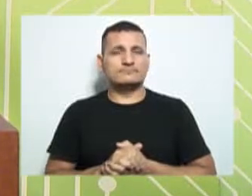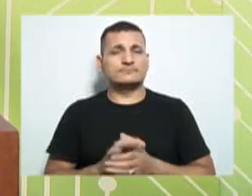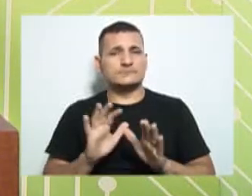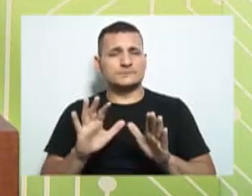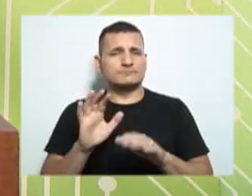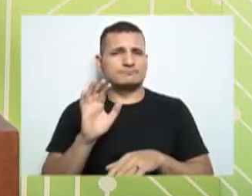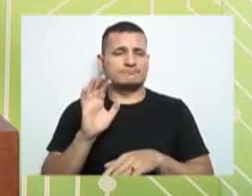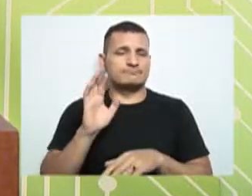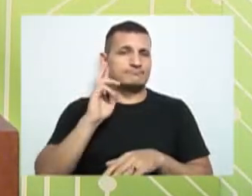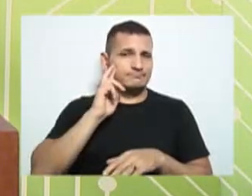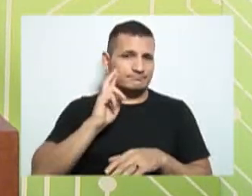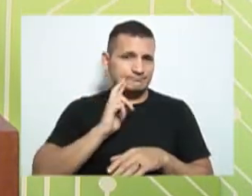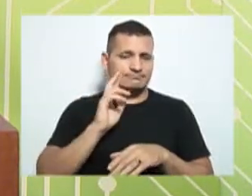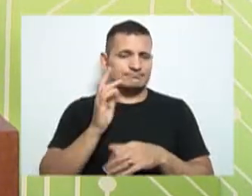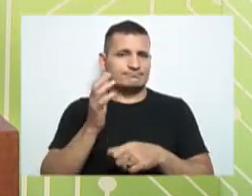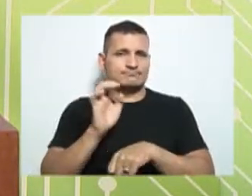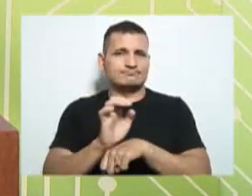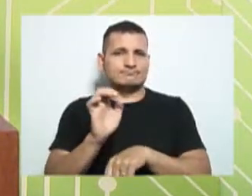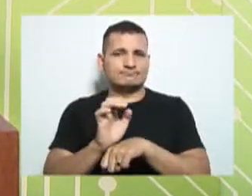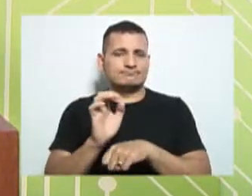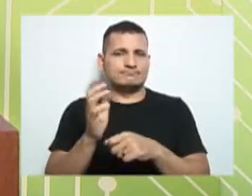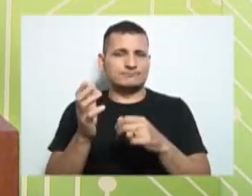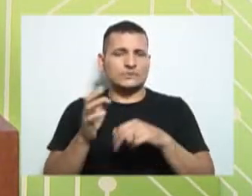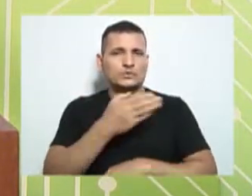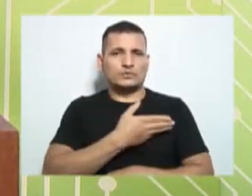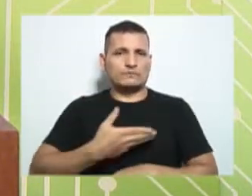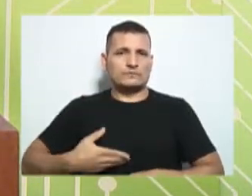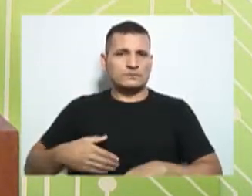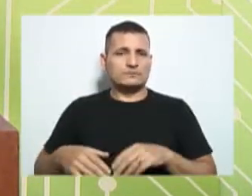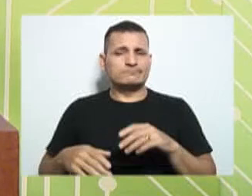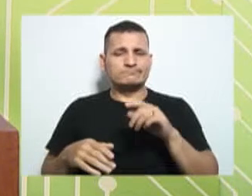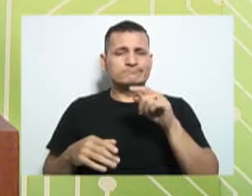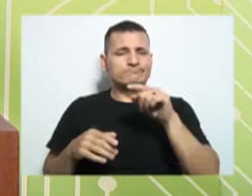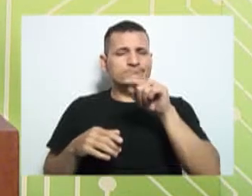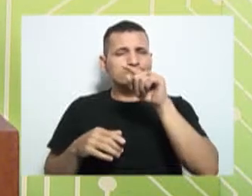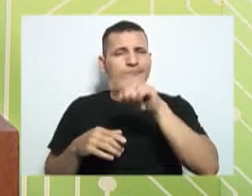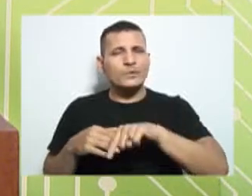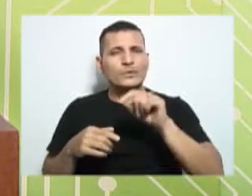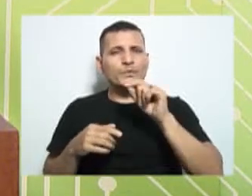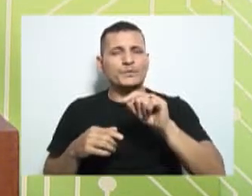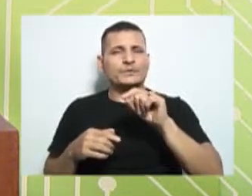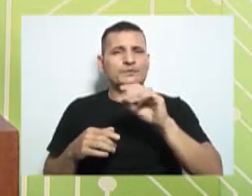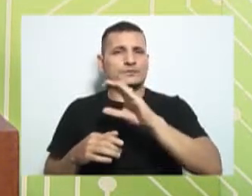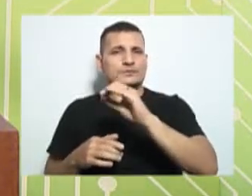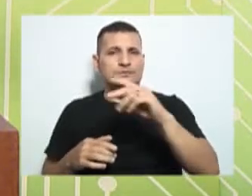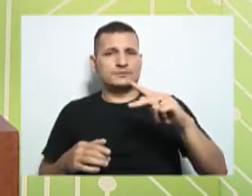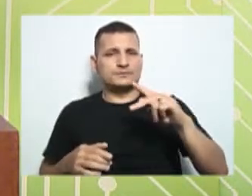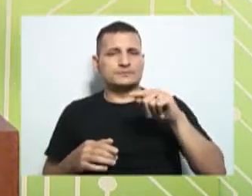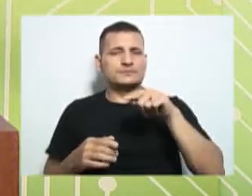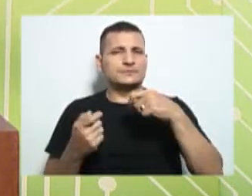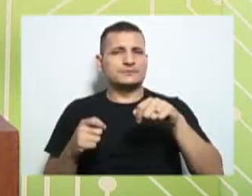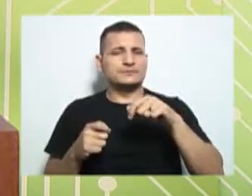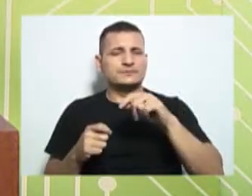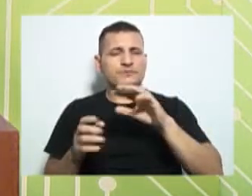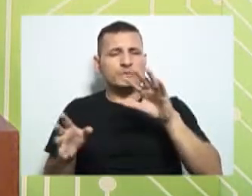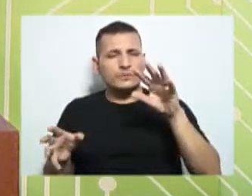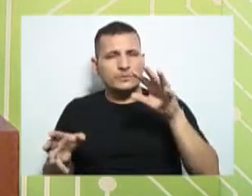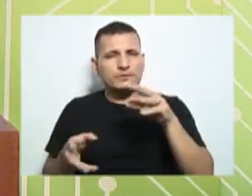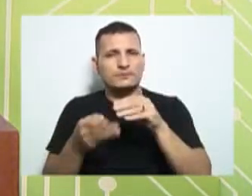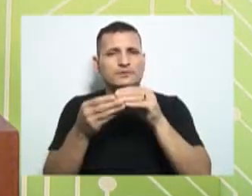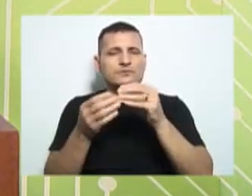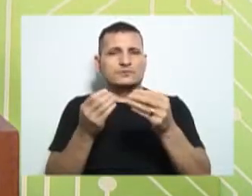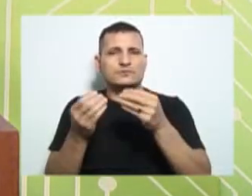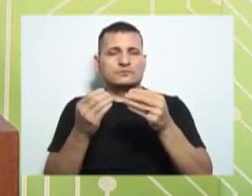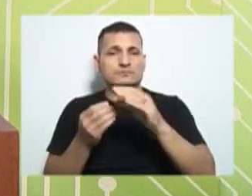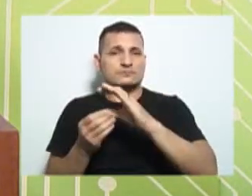com relação a cooperativas, que deveria ser feito uma nova, pelo menos um complemento com relação às